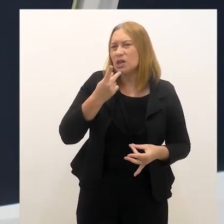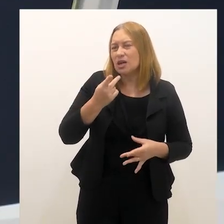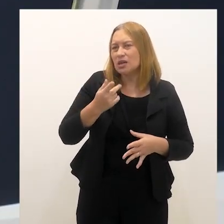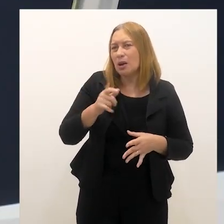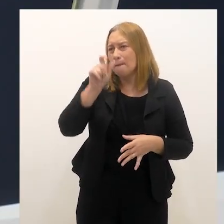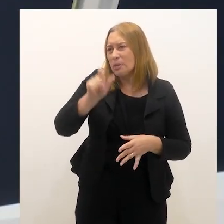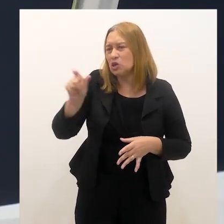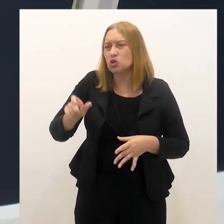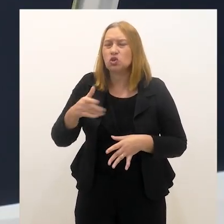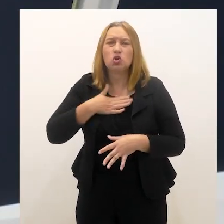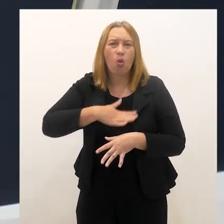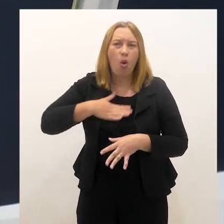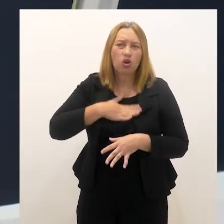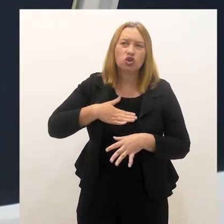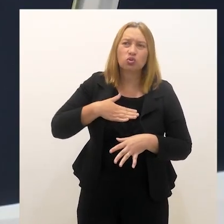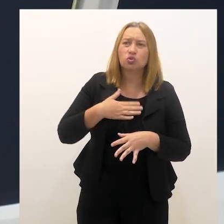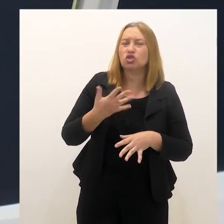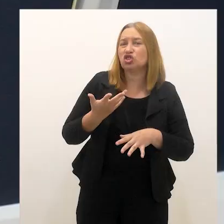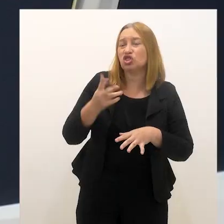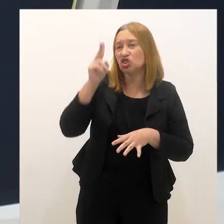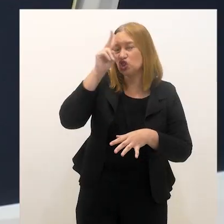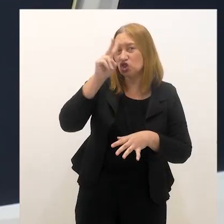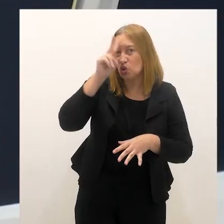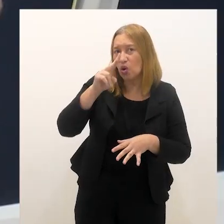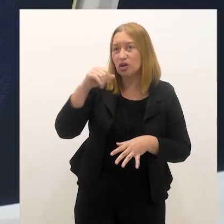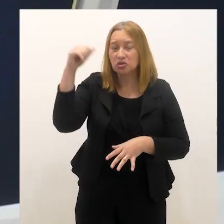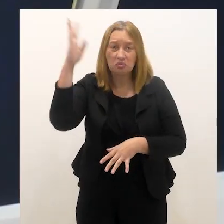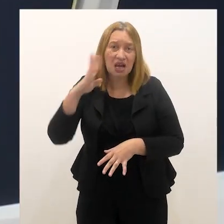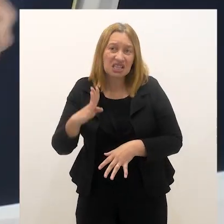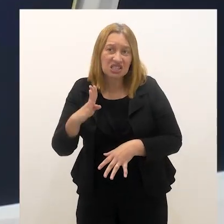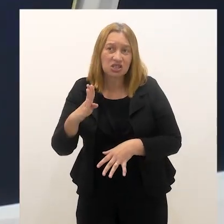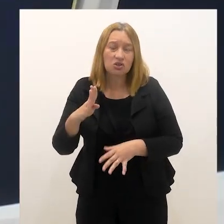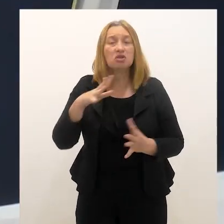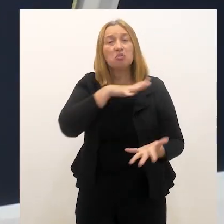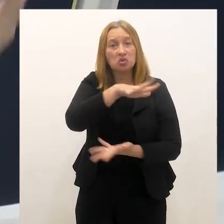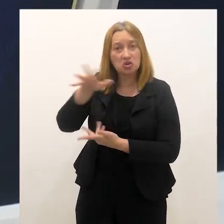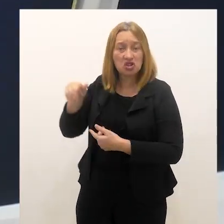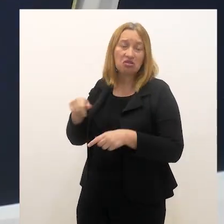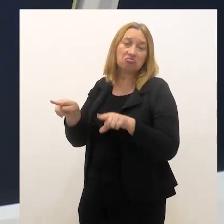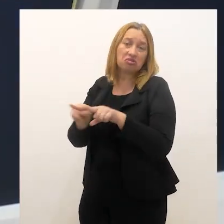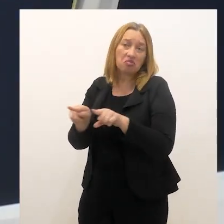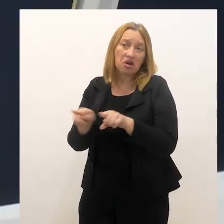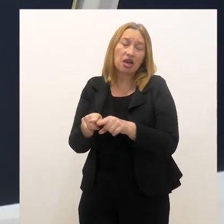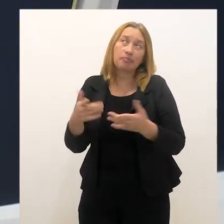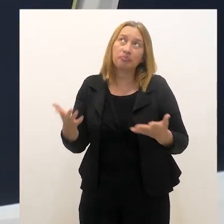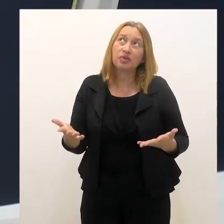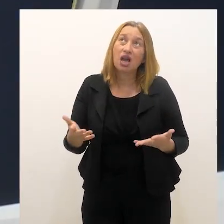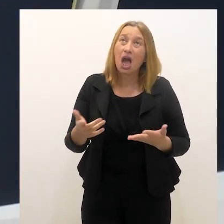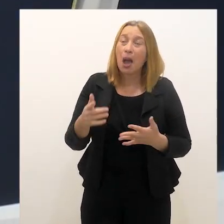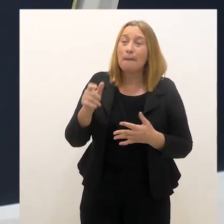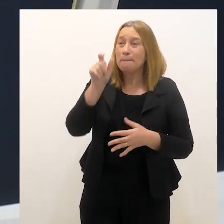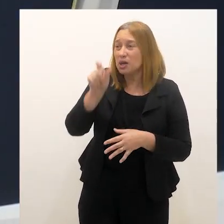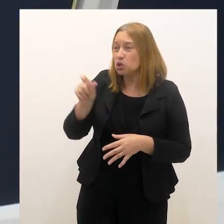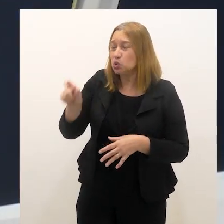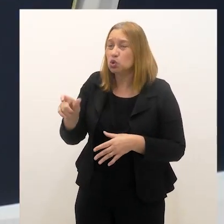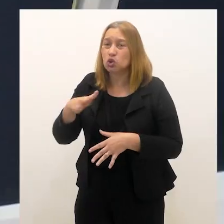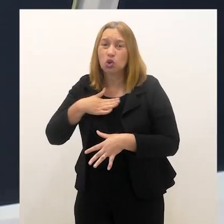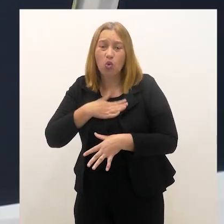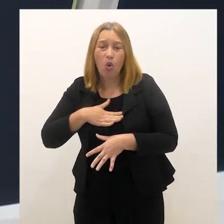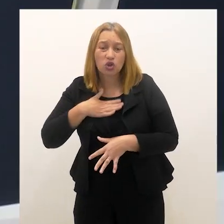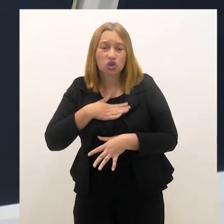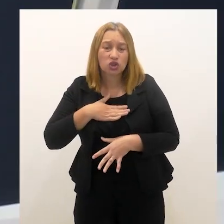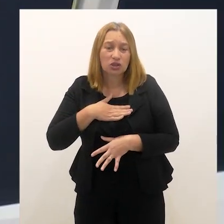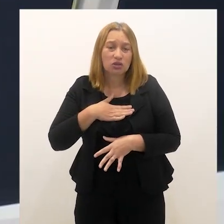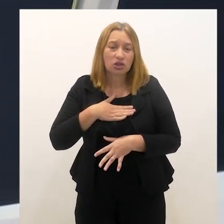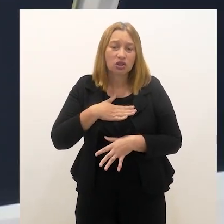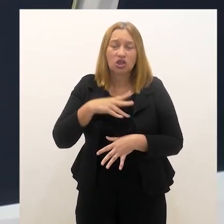pessoas que gostam de história do Brasil e história mundial também. São pessoas que